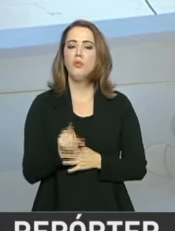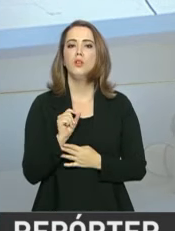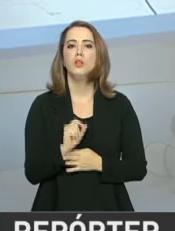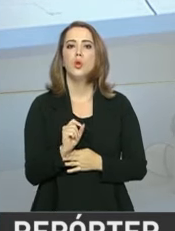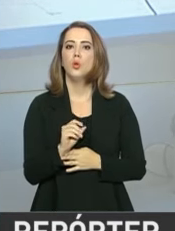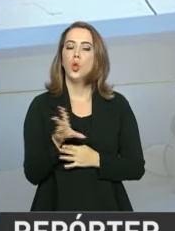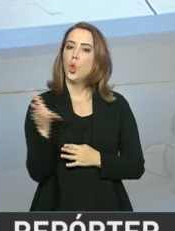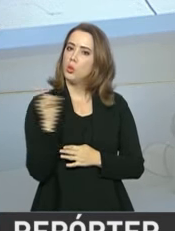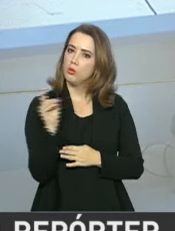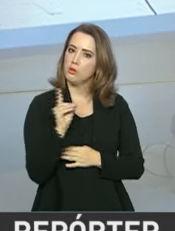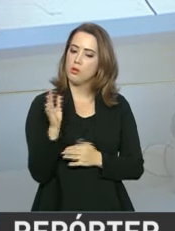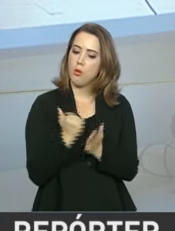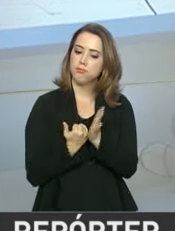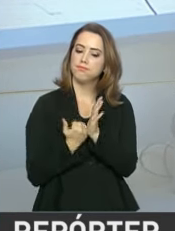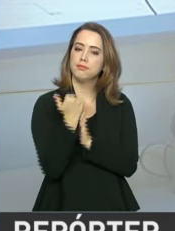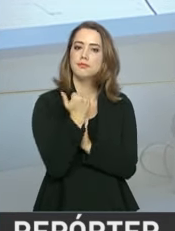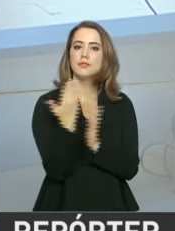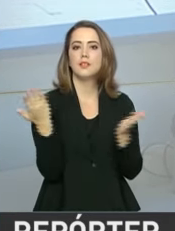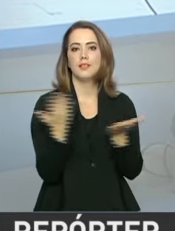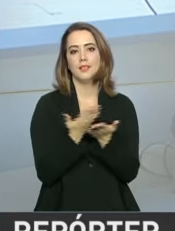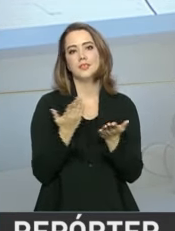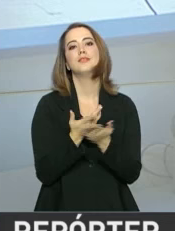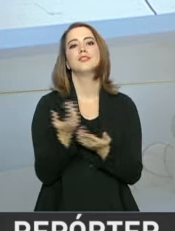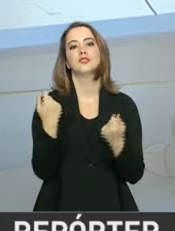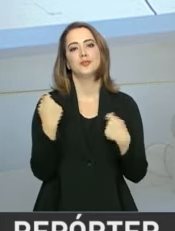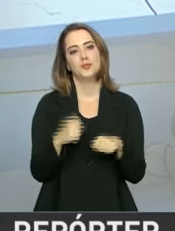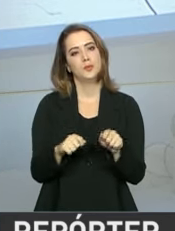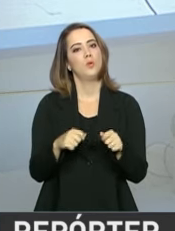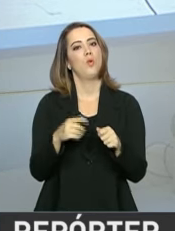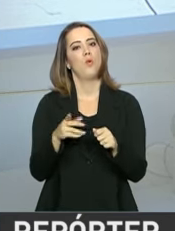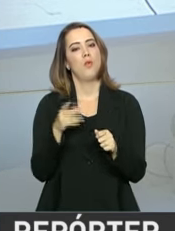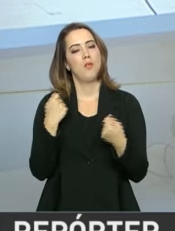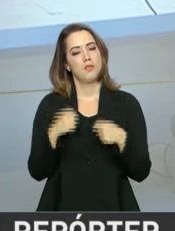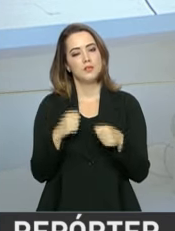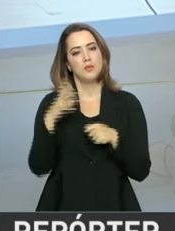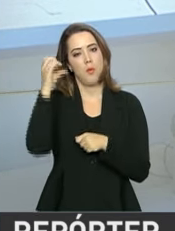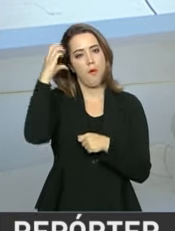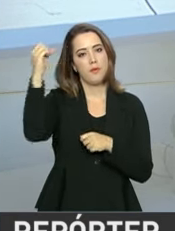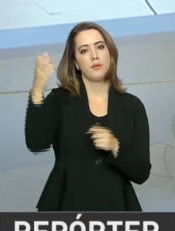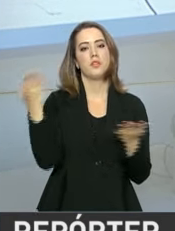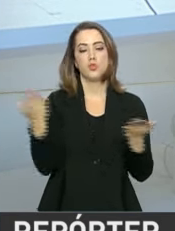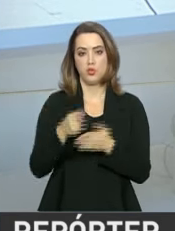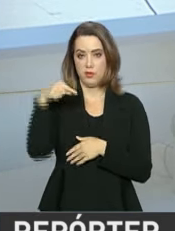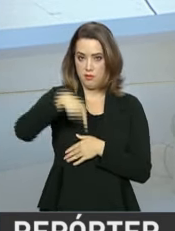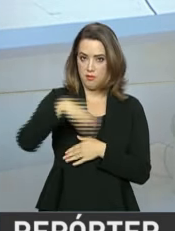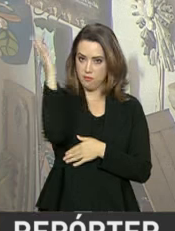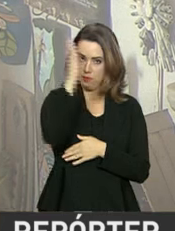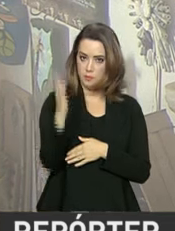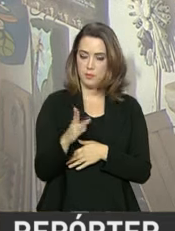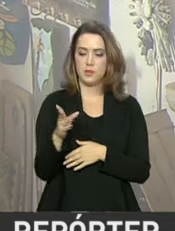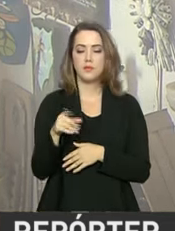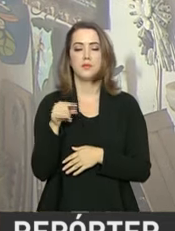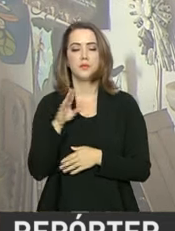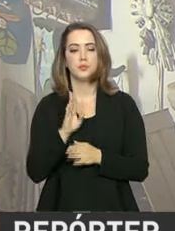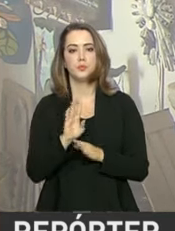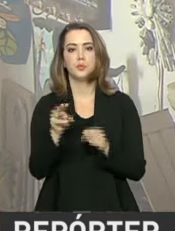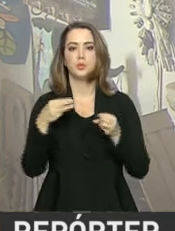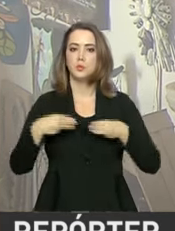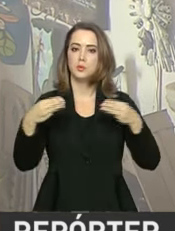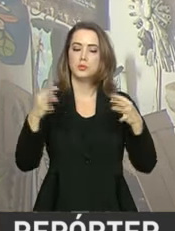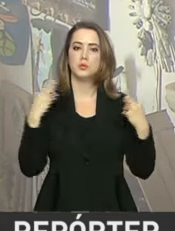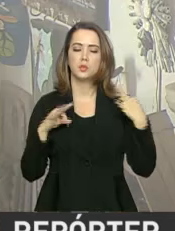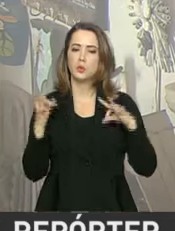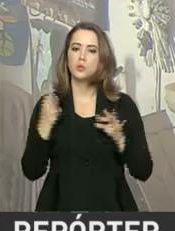muita gente que não quer deixar de passear é conhecer o Brasil é o que mostra uma pesquisa do Ministério do Turismo nesta parede do